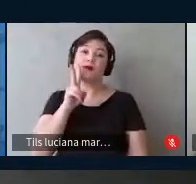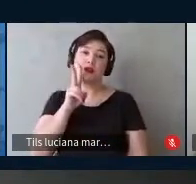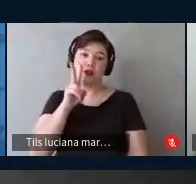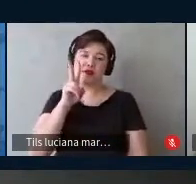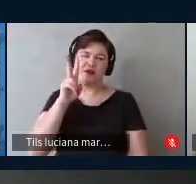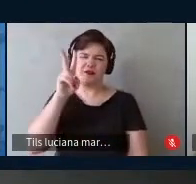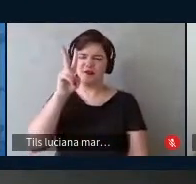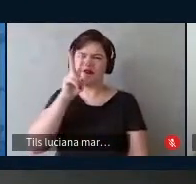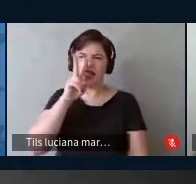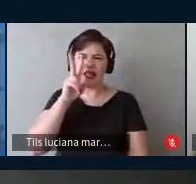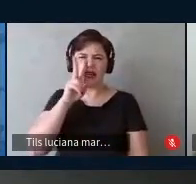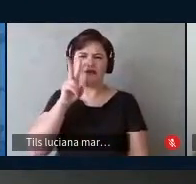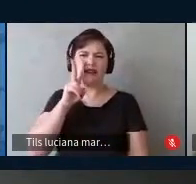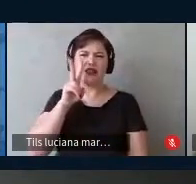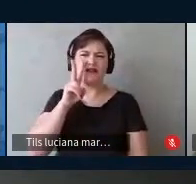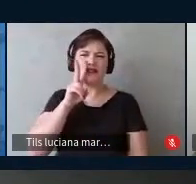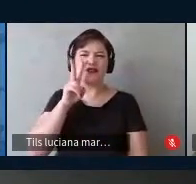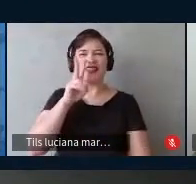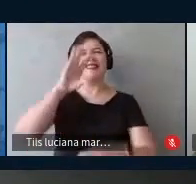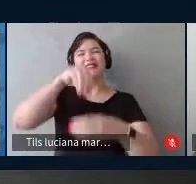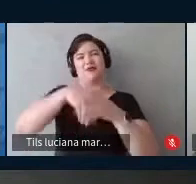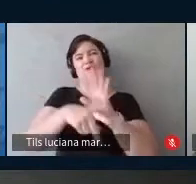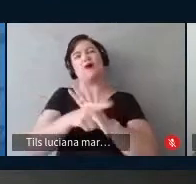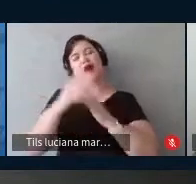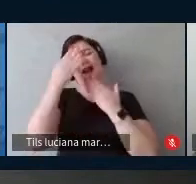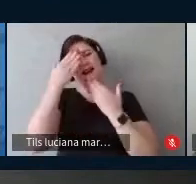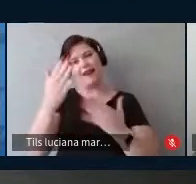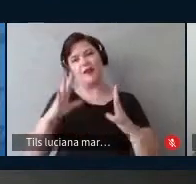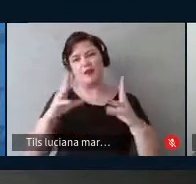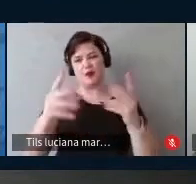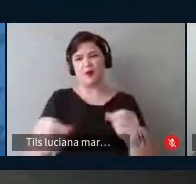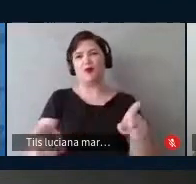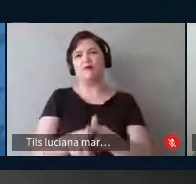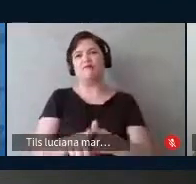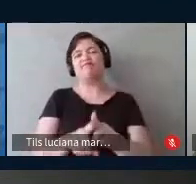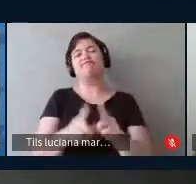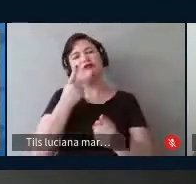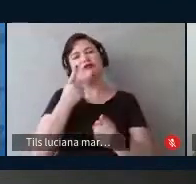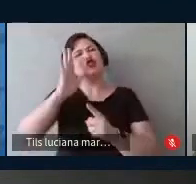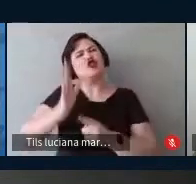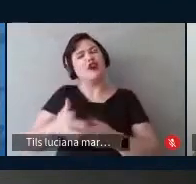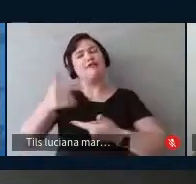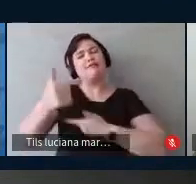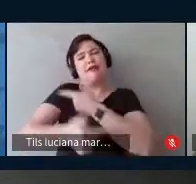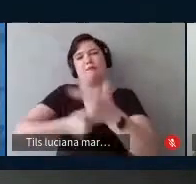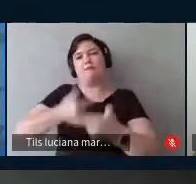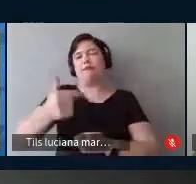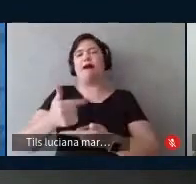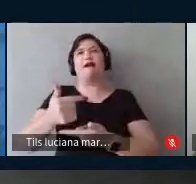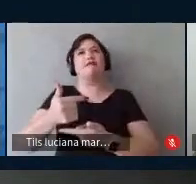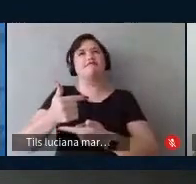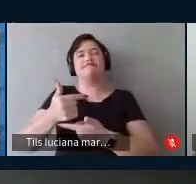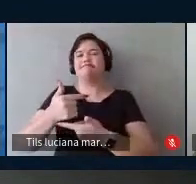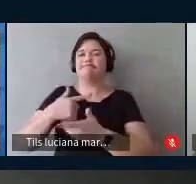da UFSCar. Eu agradeço demais, já falei o quanto eu admiro o trabalho, o